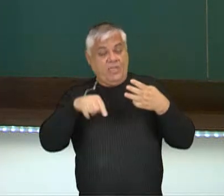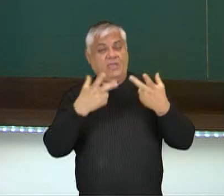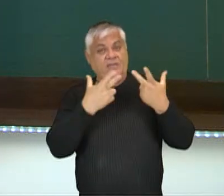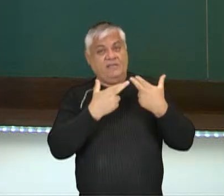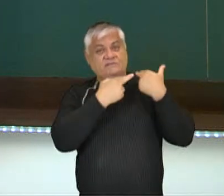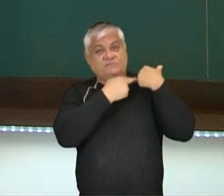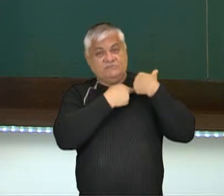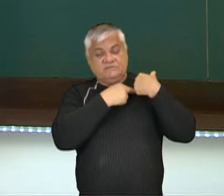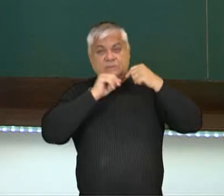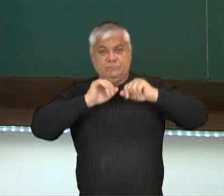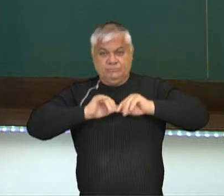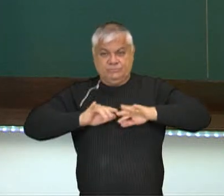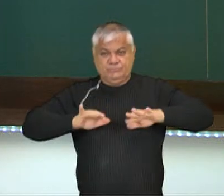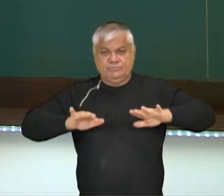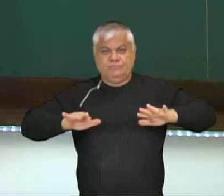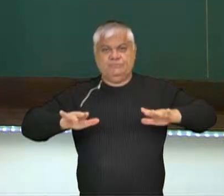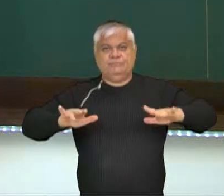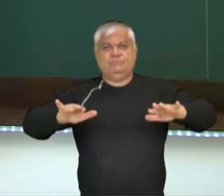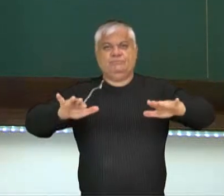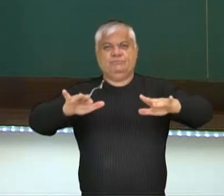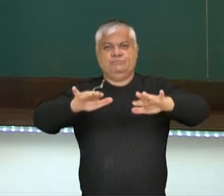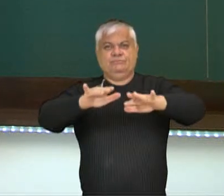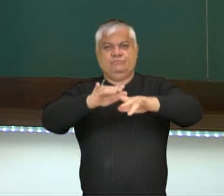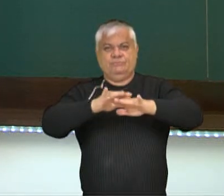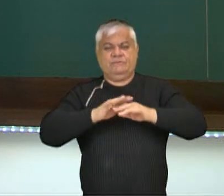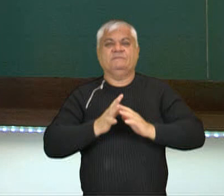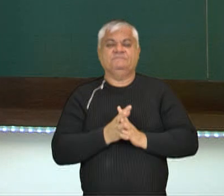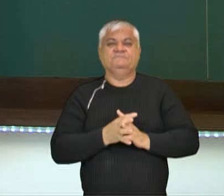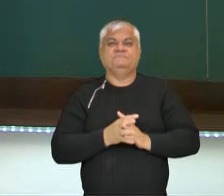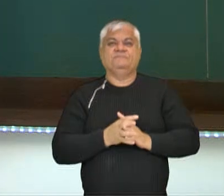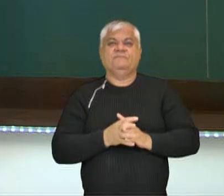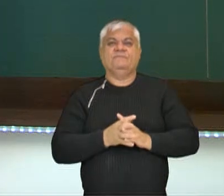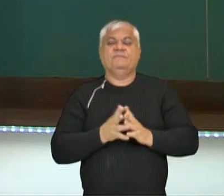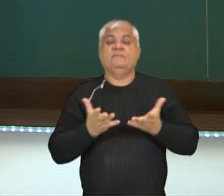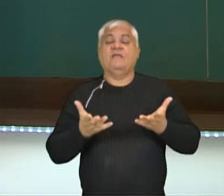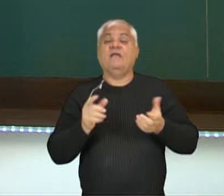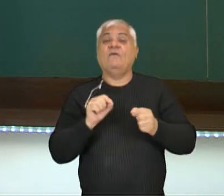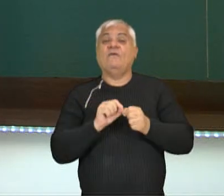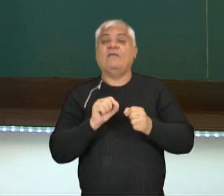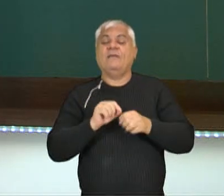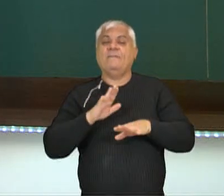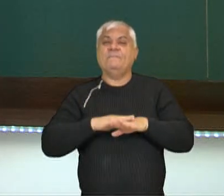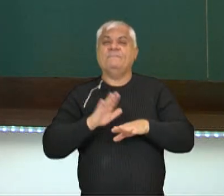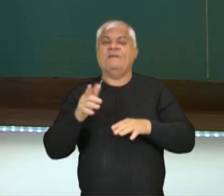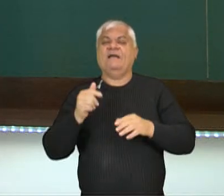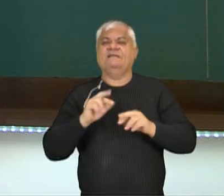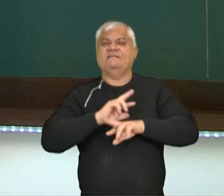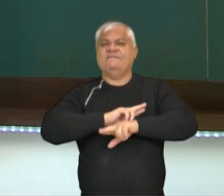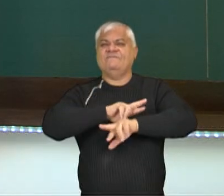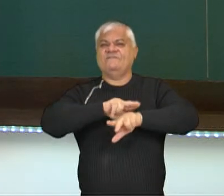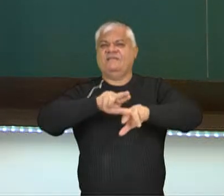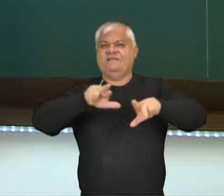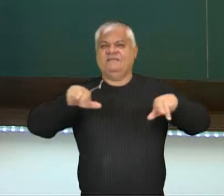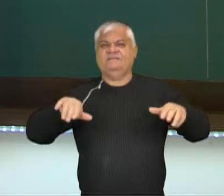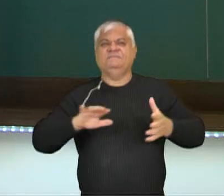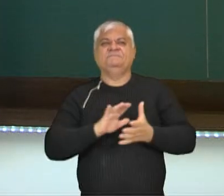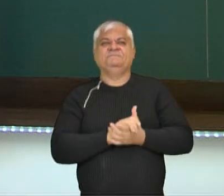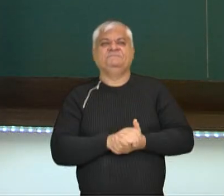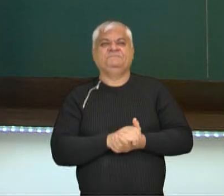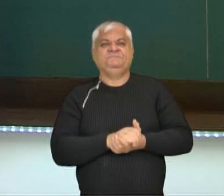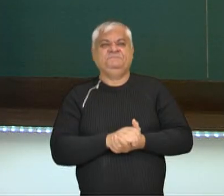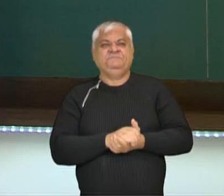da semente que vai propagar essa planta, aí então, tornando ela mais diversificada ainda. Muito